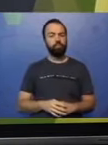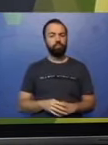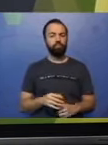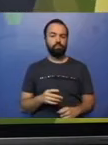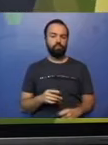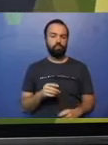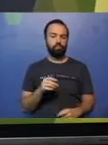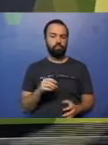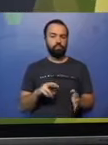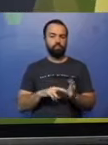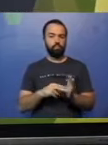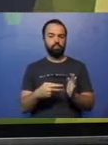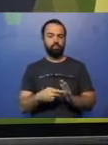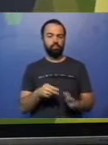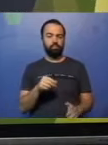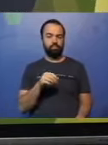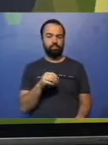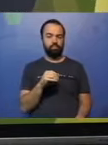aleatoriamente.